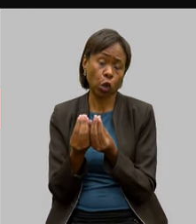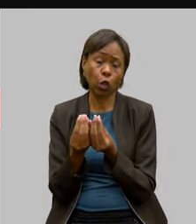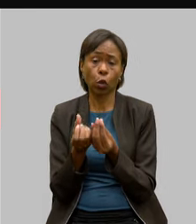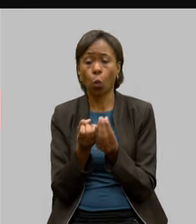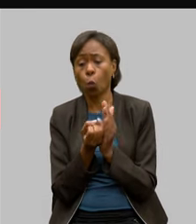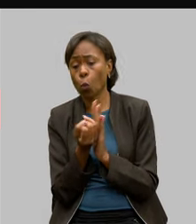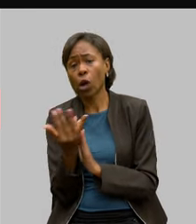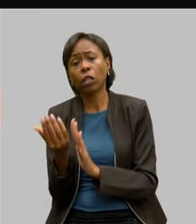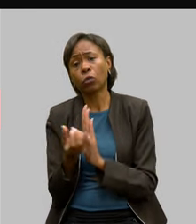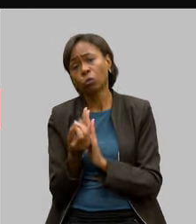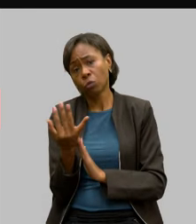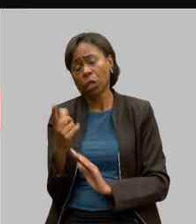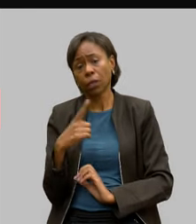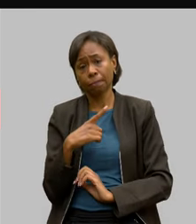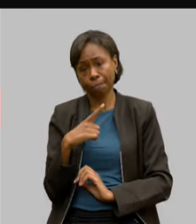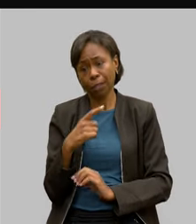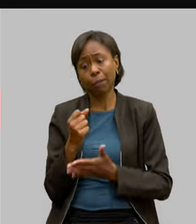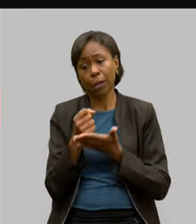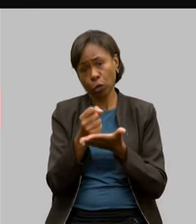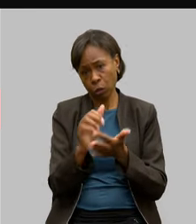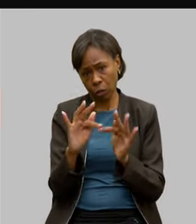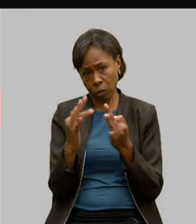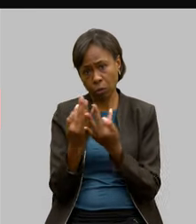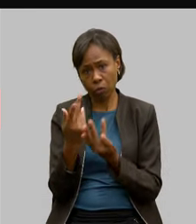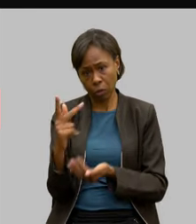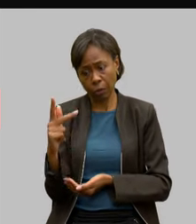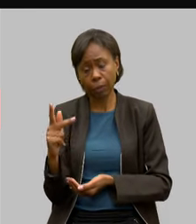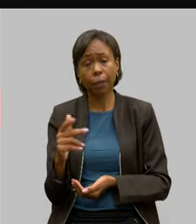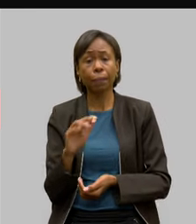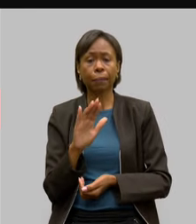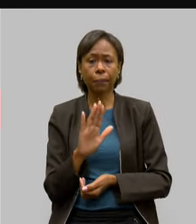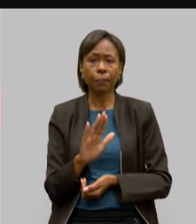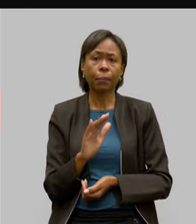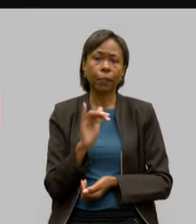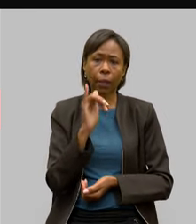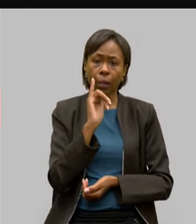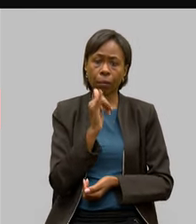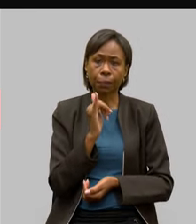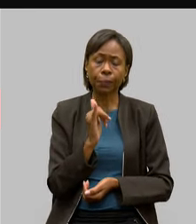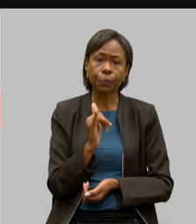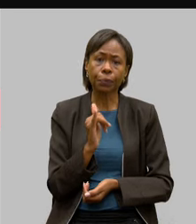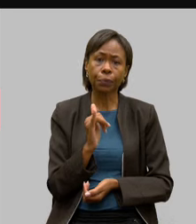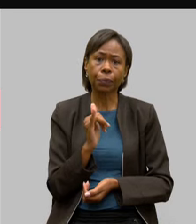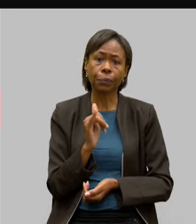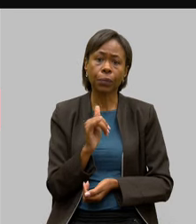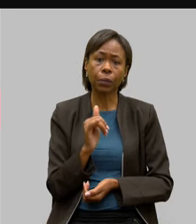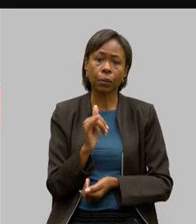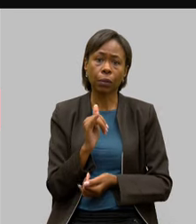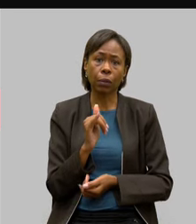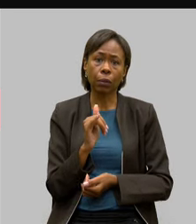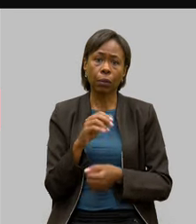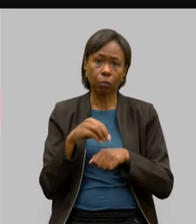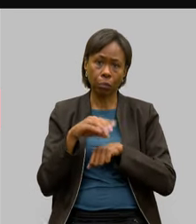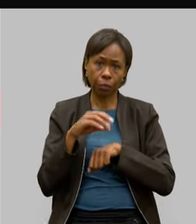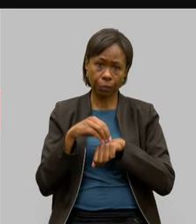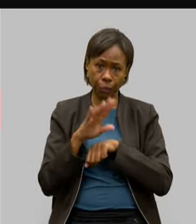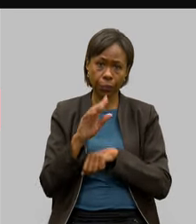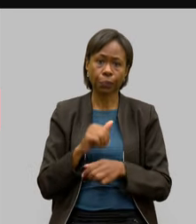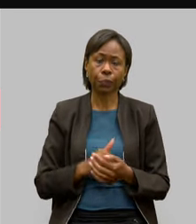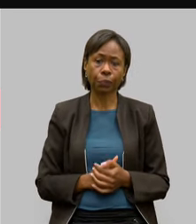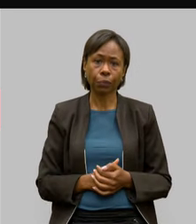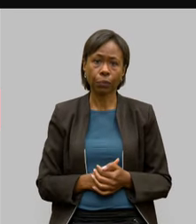queridos né e eu só queria deixar alguns recados né o próximo slide por favor eu acho que